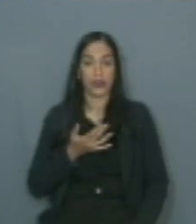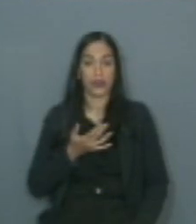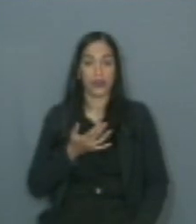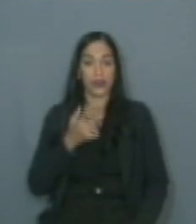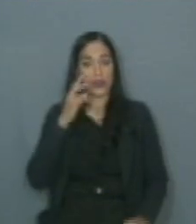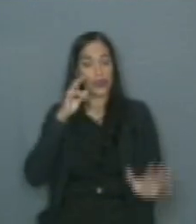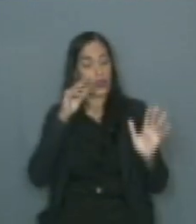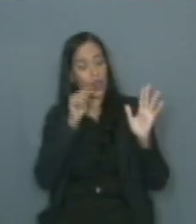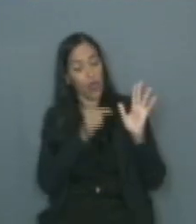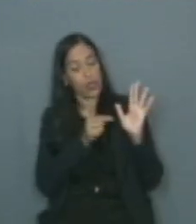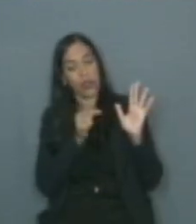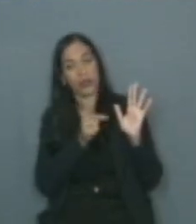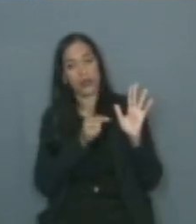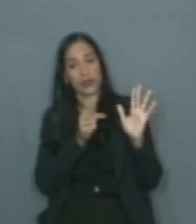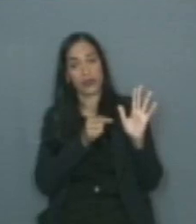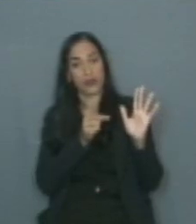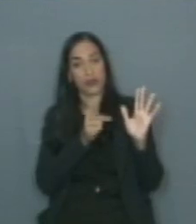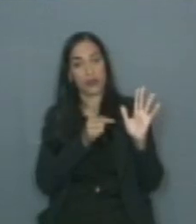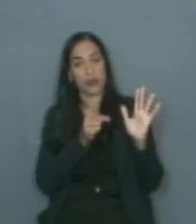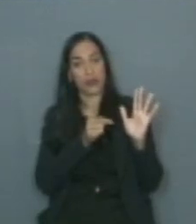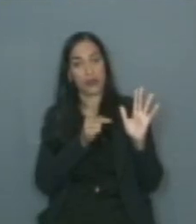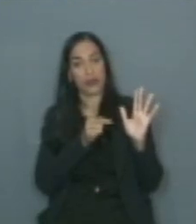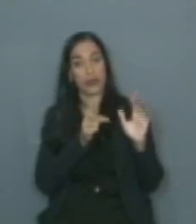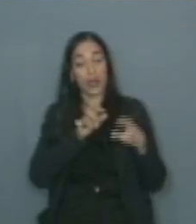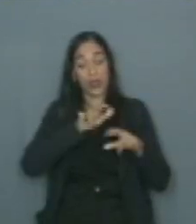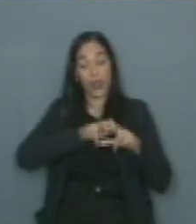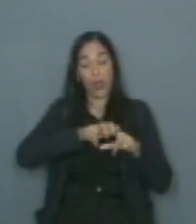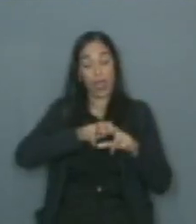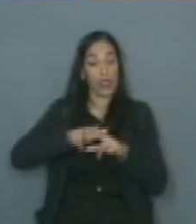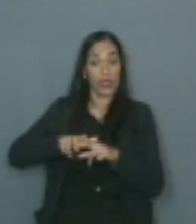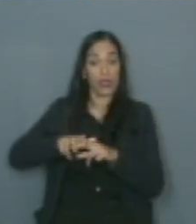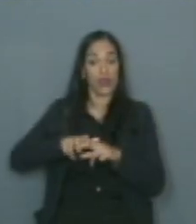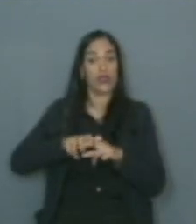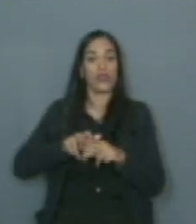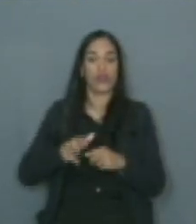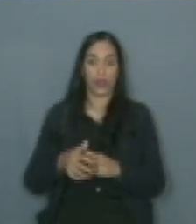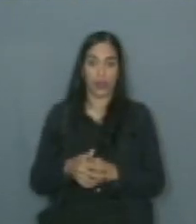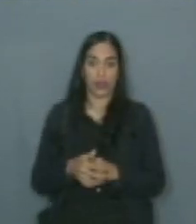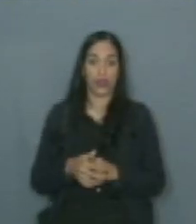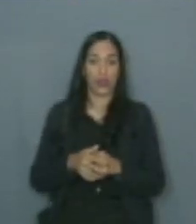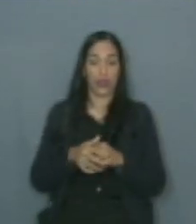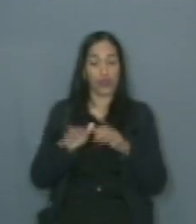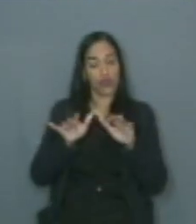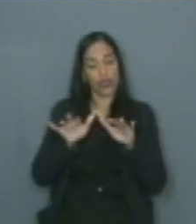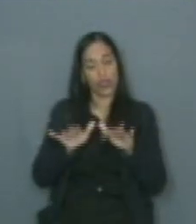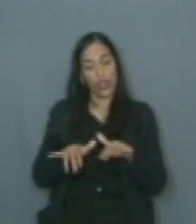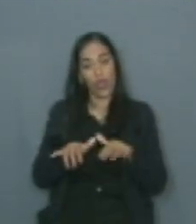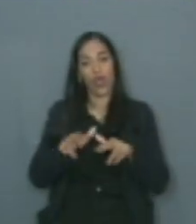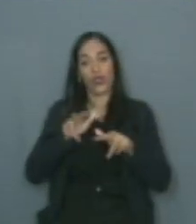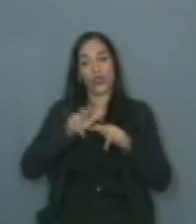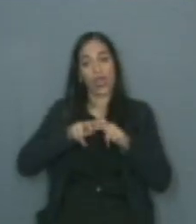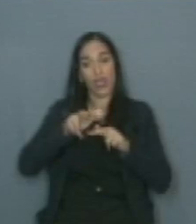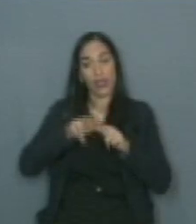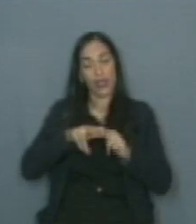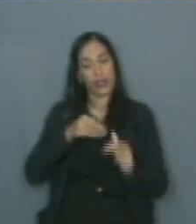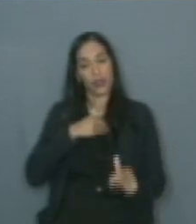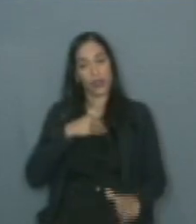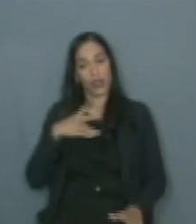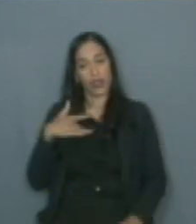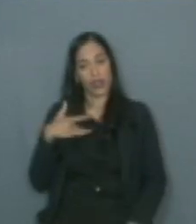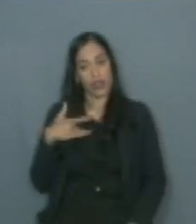Olha isso aqui. Isso são cadeiras de escritório, cadeiras de